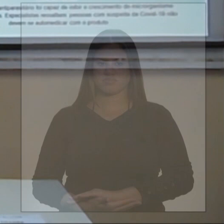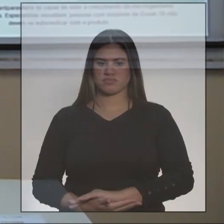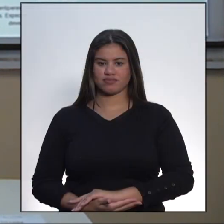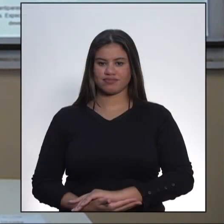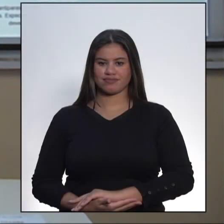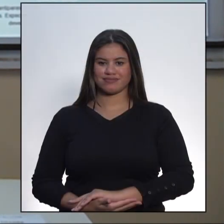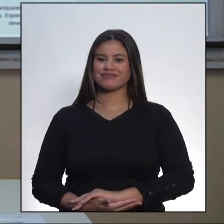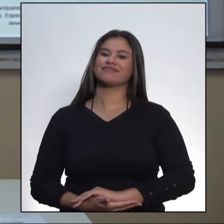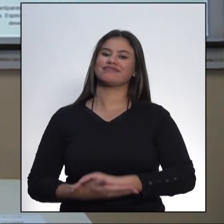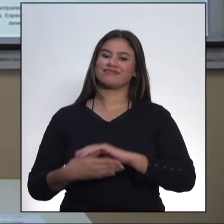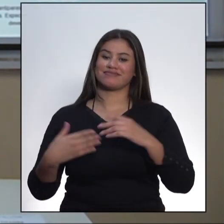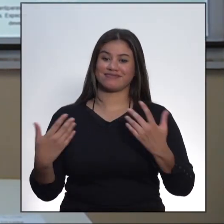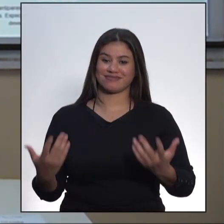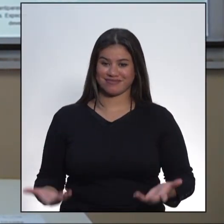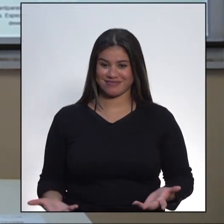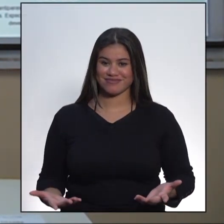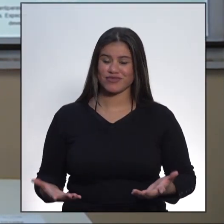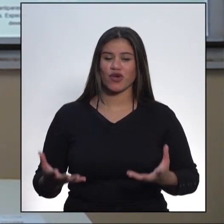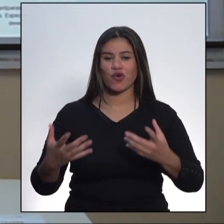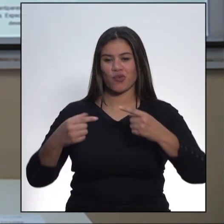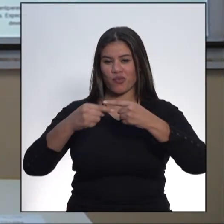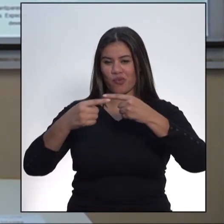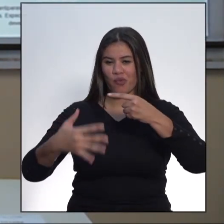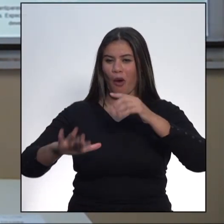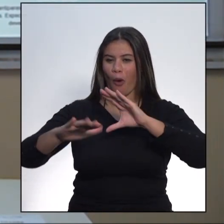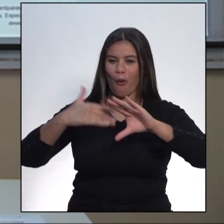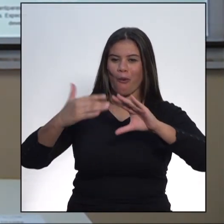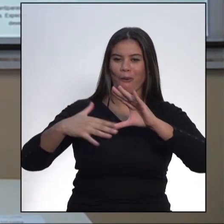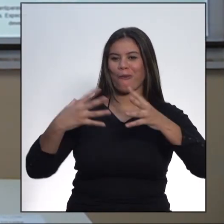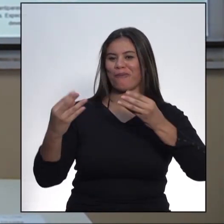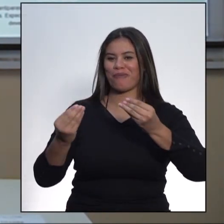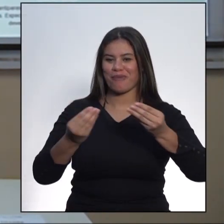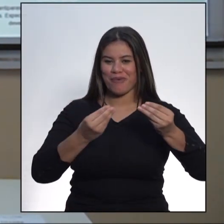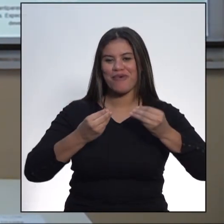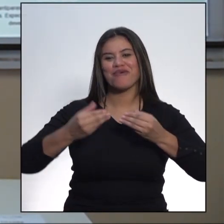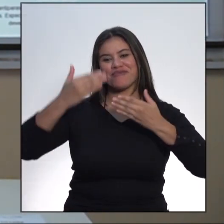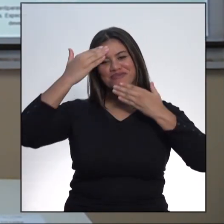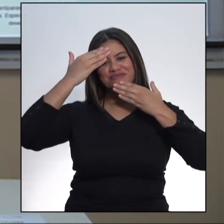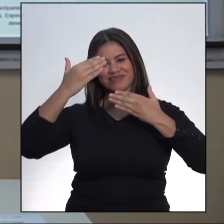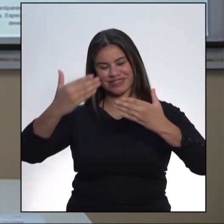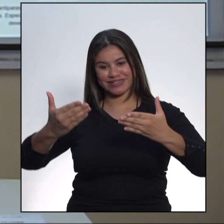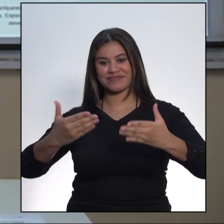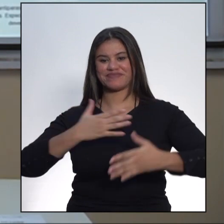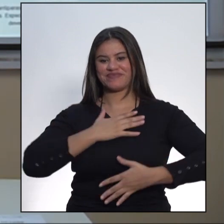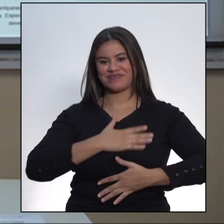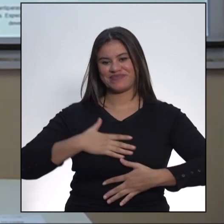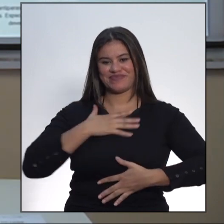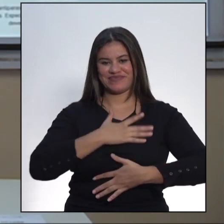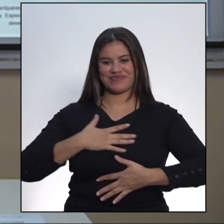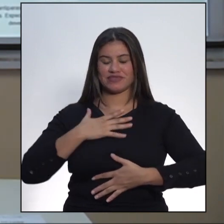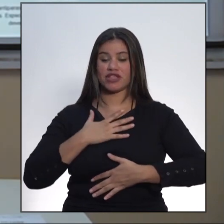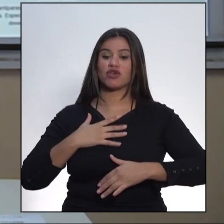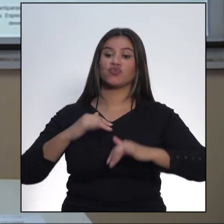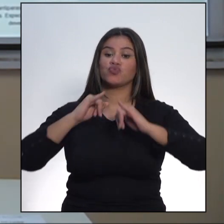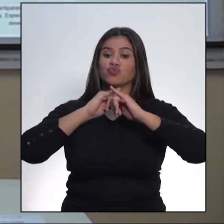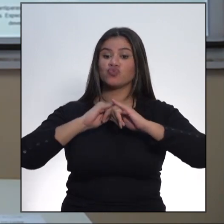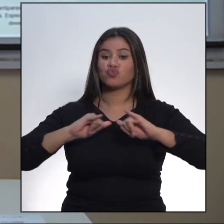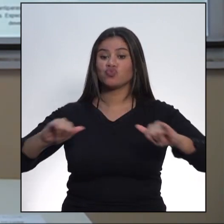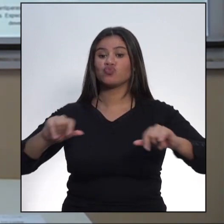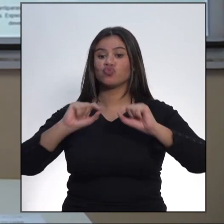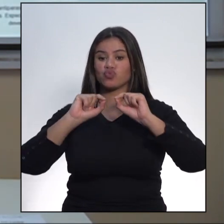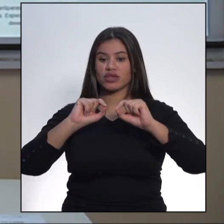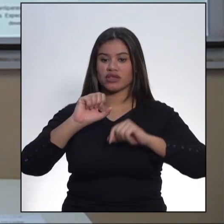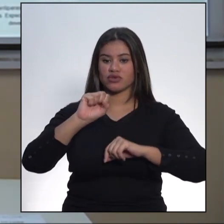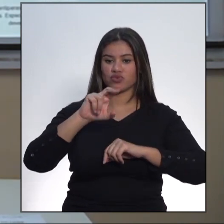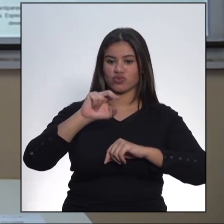É isso aí, gente. Gostei da participação de vocês. Notícia, ela é um